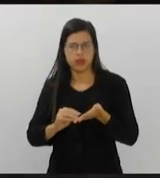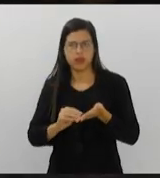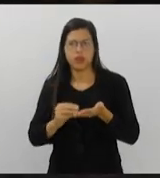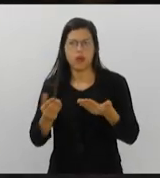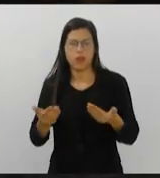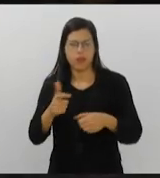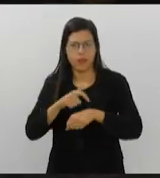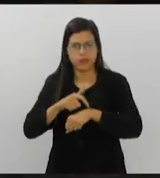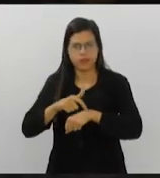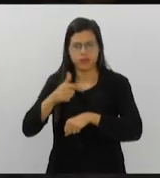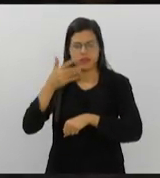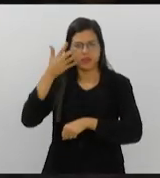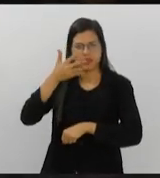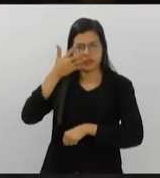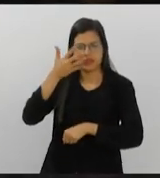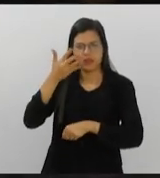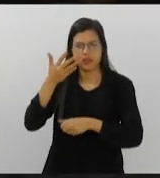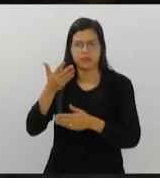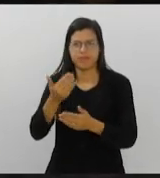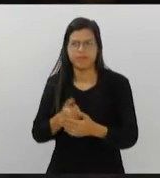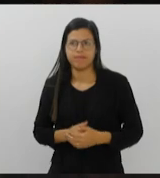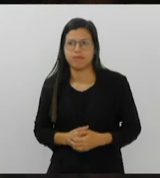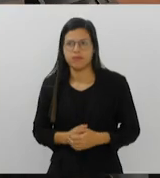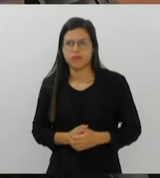passe-se ao expediente inicial.